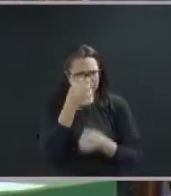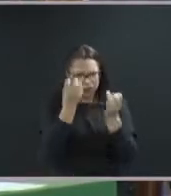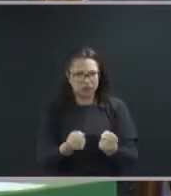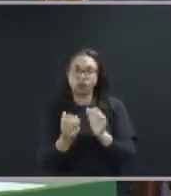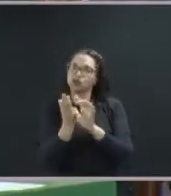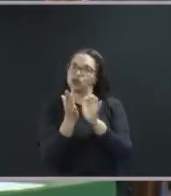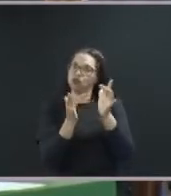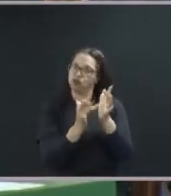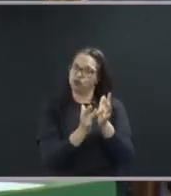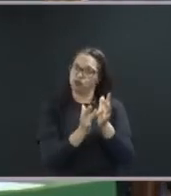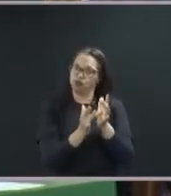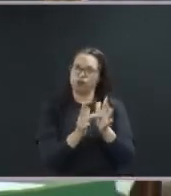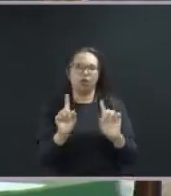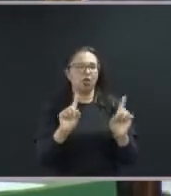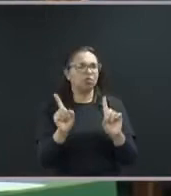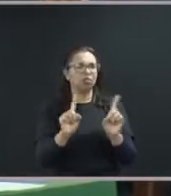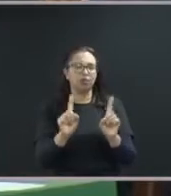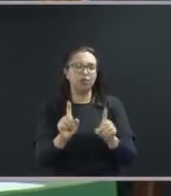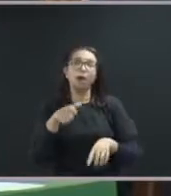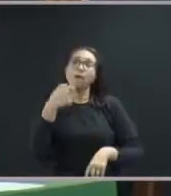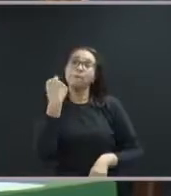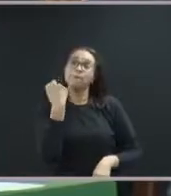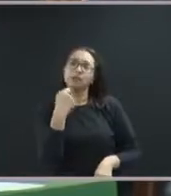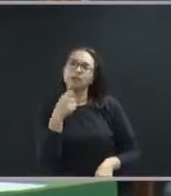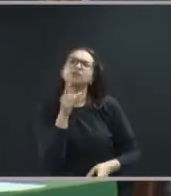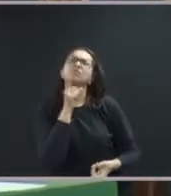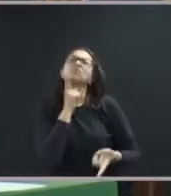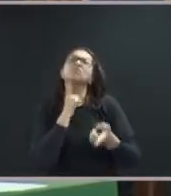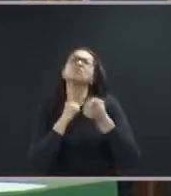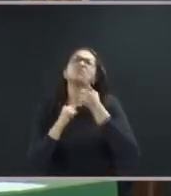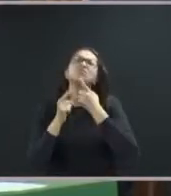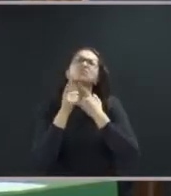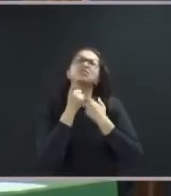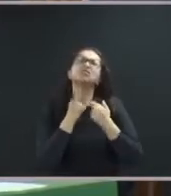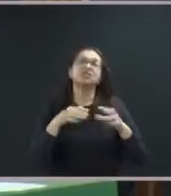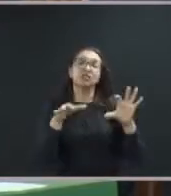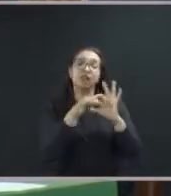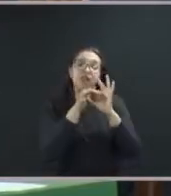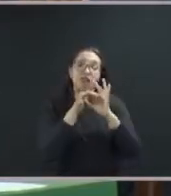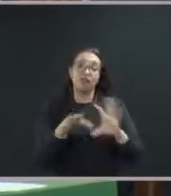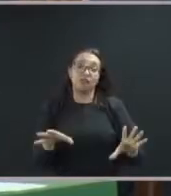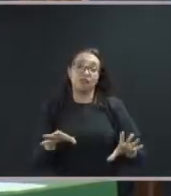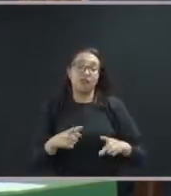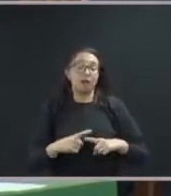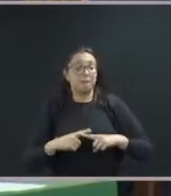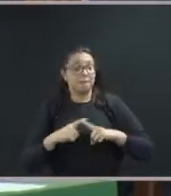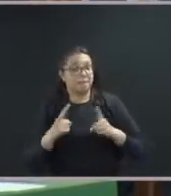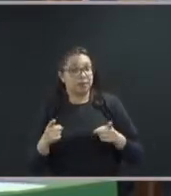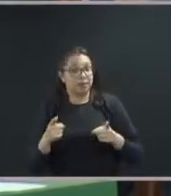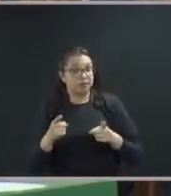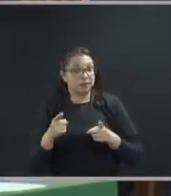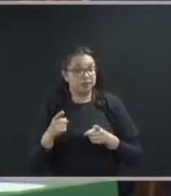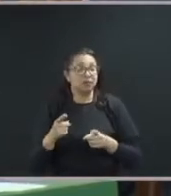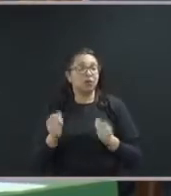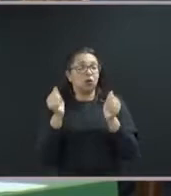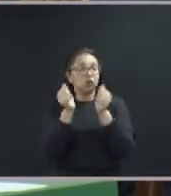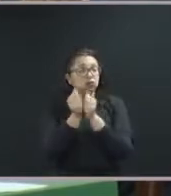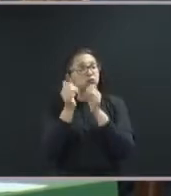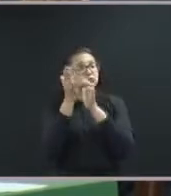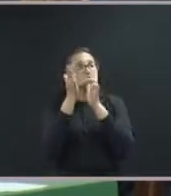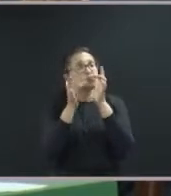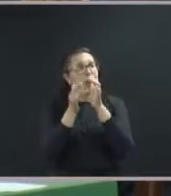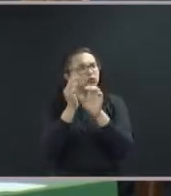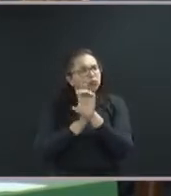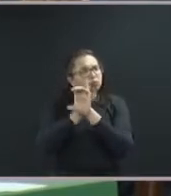Mas eu e você só iremos à presença de Deus e viveremos na presença de Deus para sempre se entrarmos